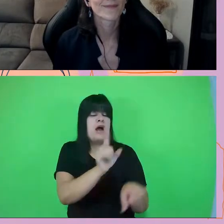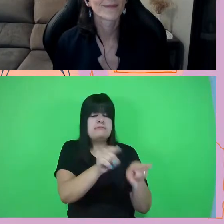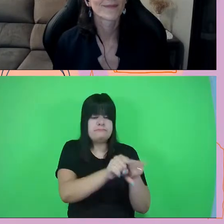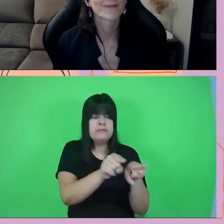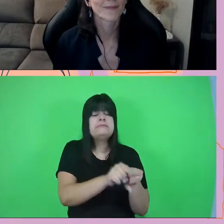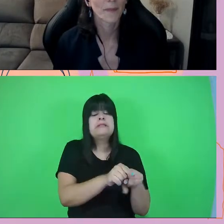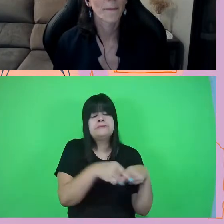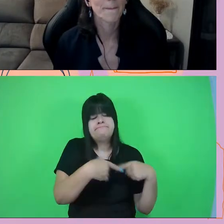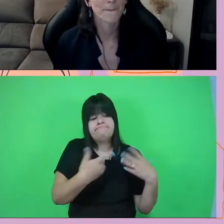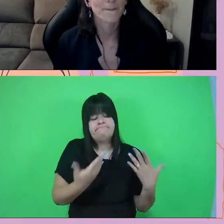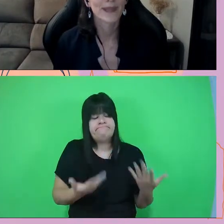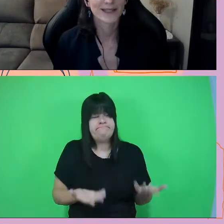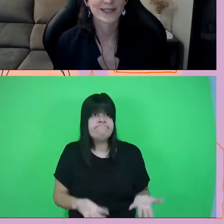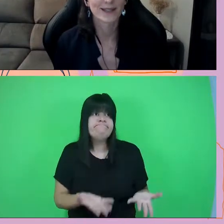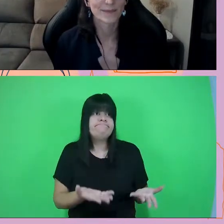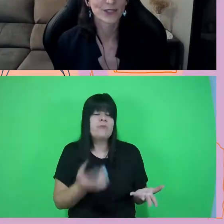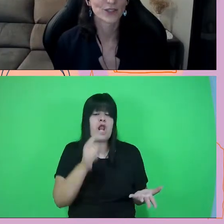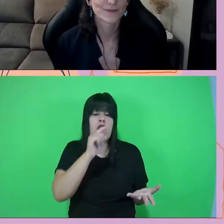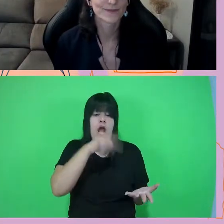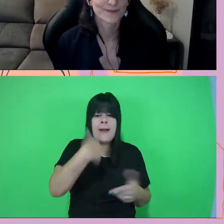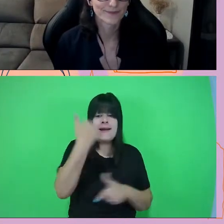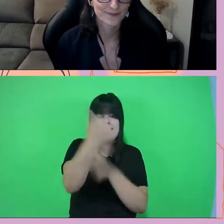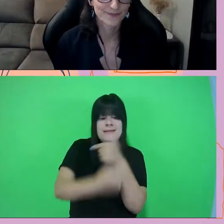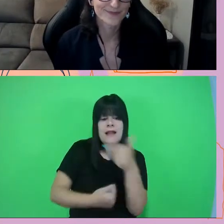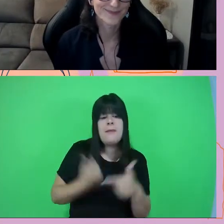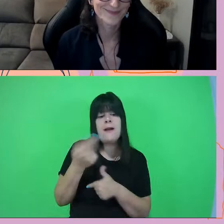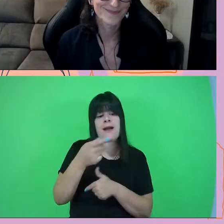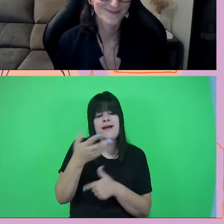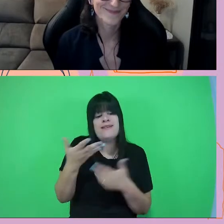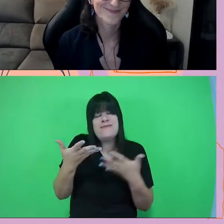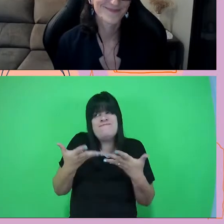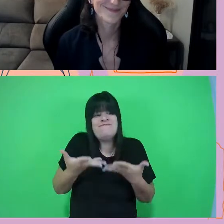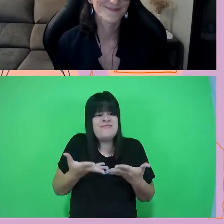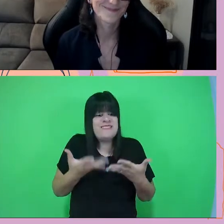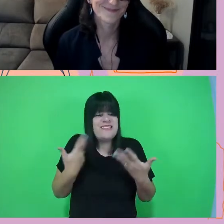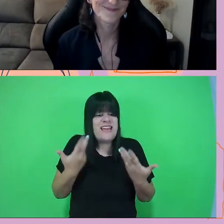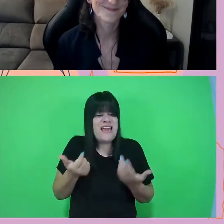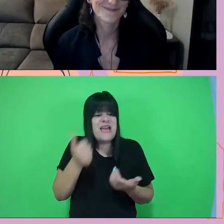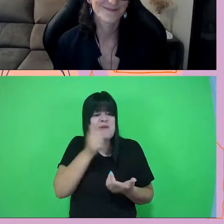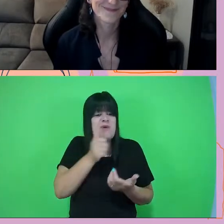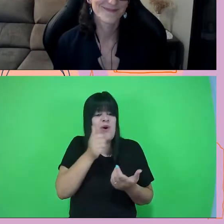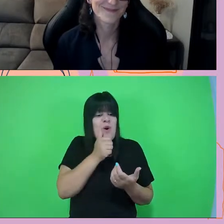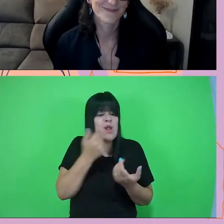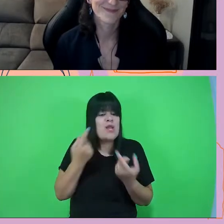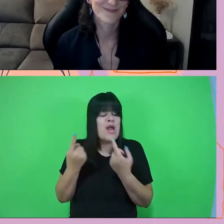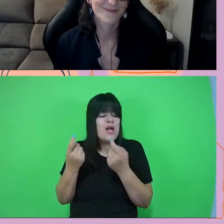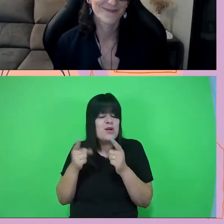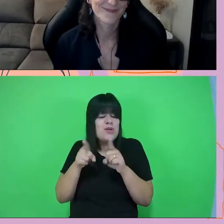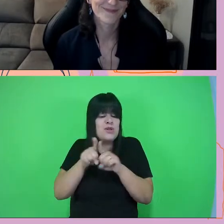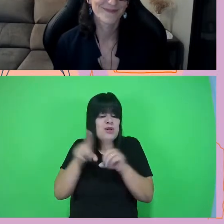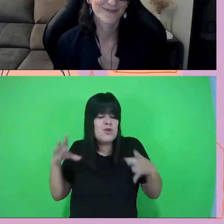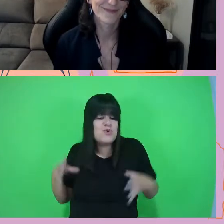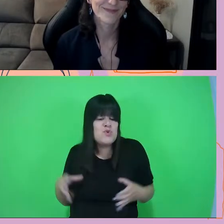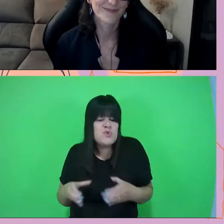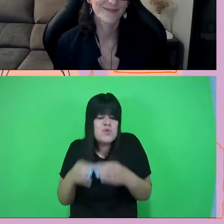né? Então, o nosso trabalho tem a ver com reunir mulheres em